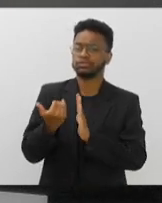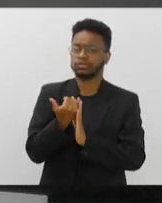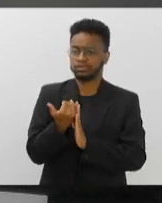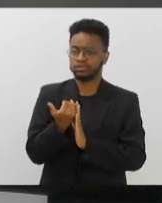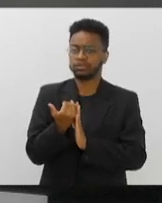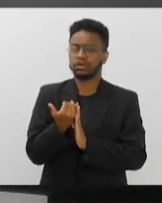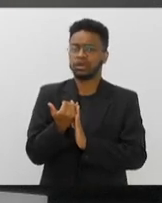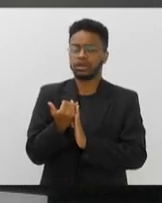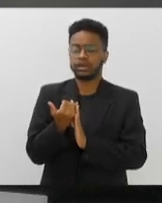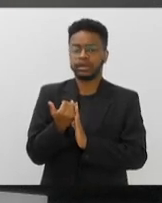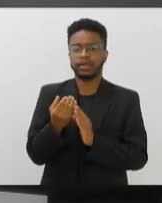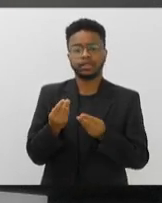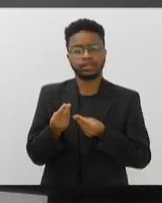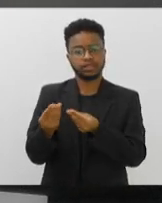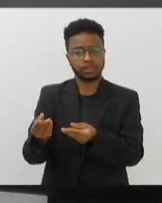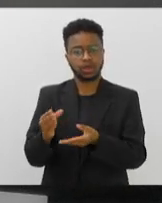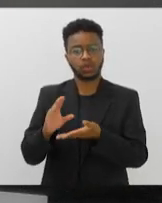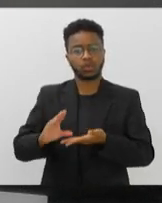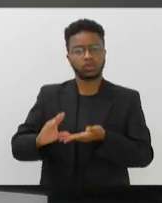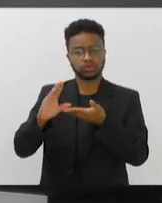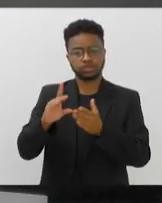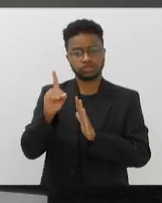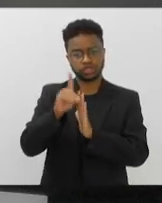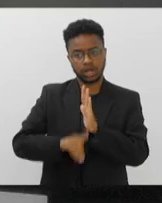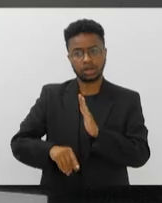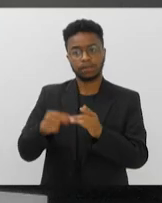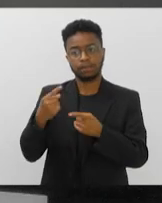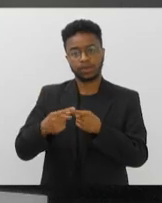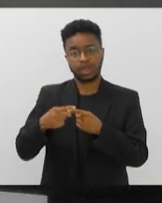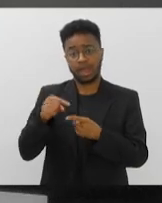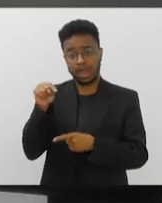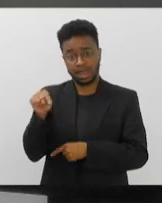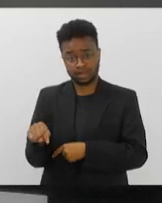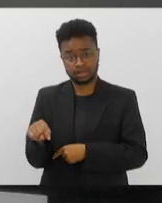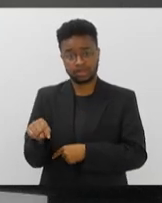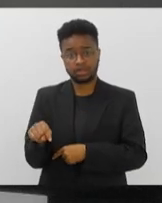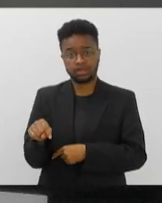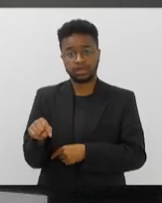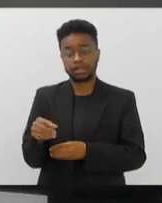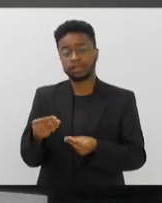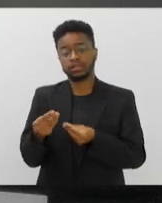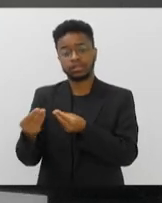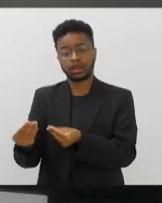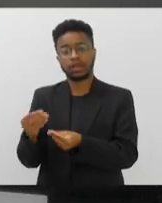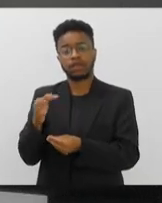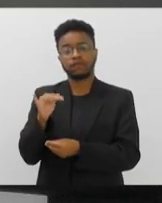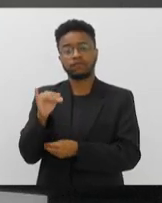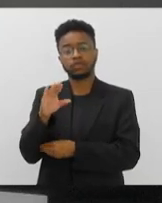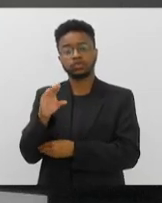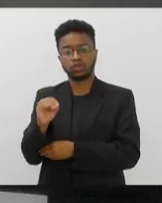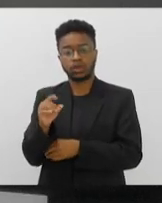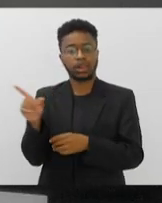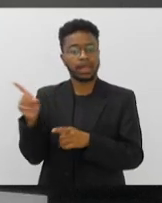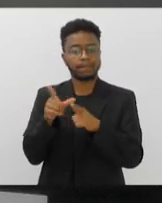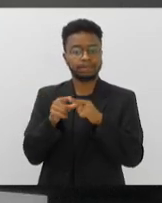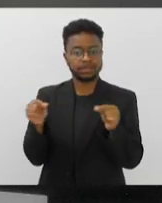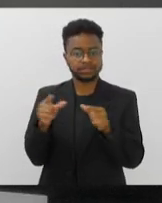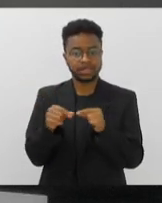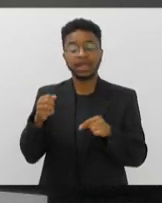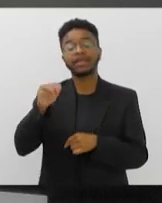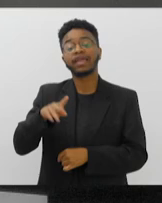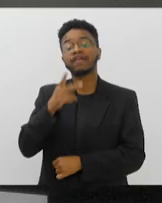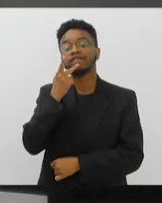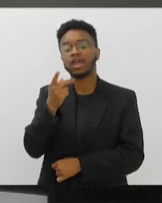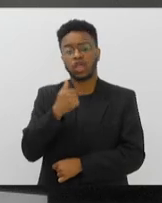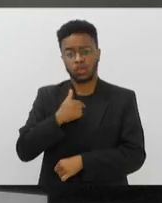cabeças dos conselhos de direitos que saem daqui e vão lá para o fisco Federal vão para Brasília quem diz isso